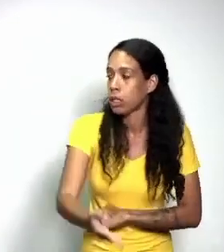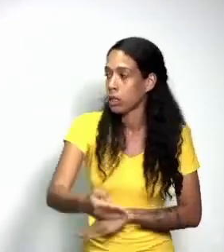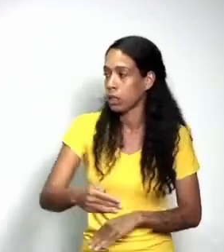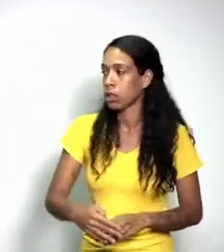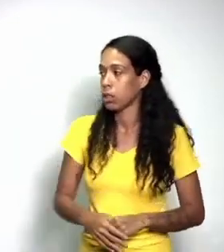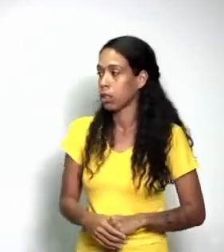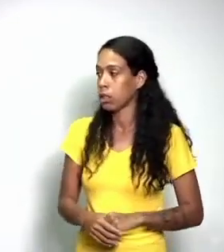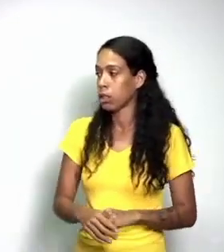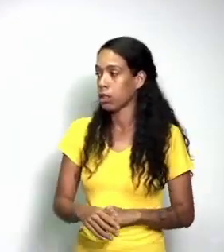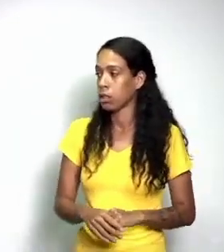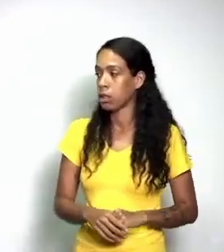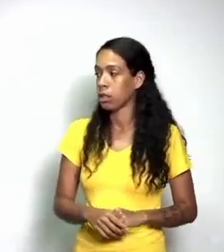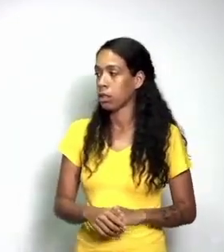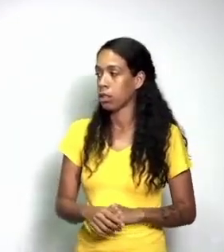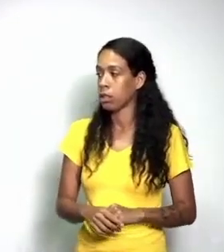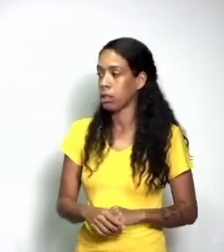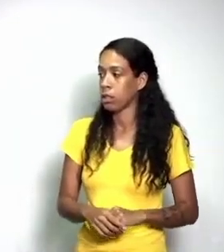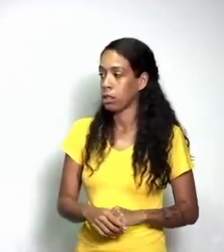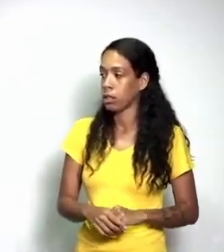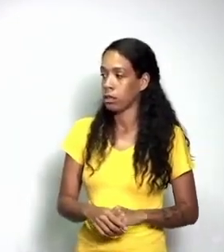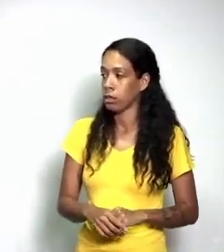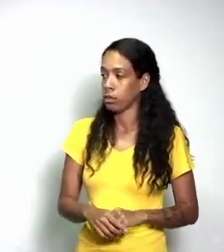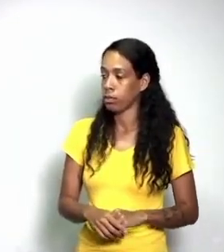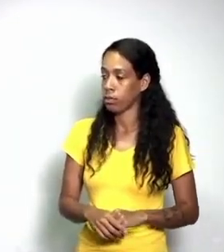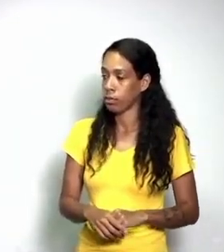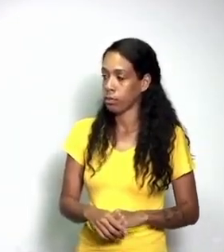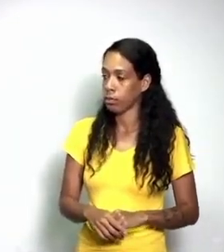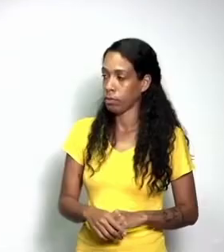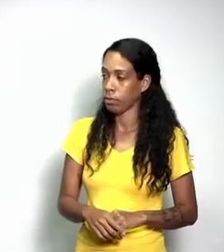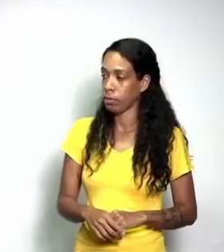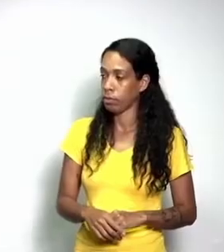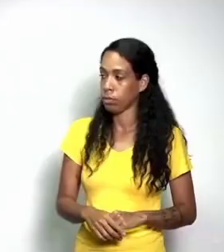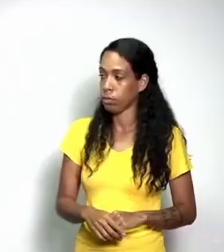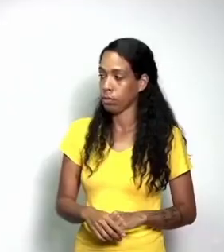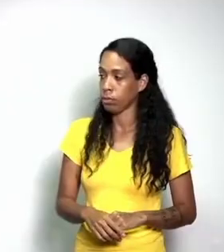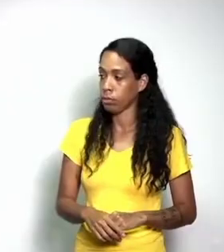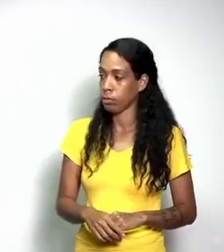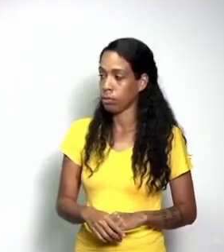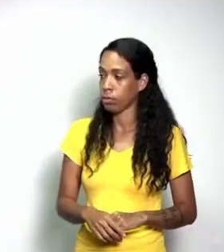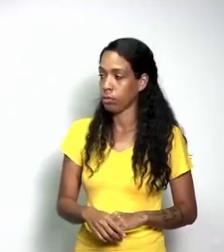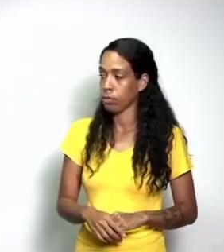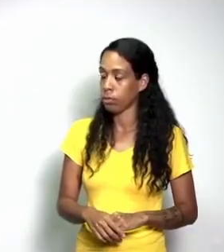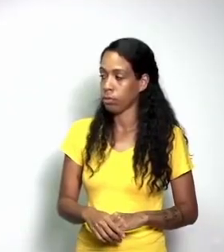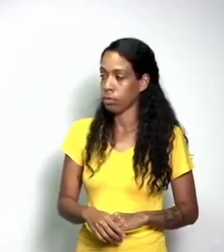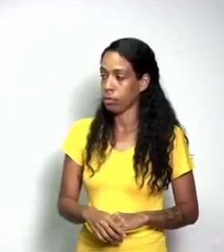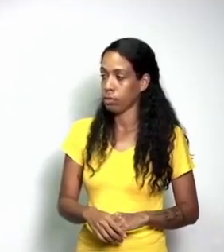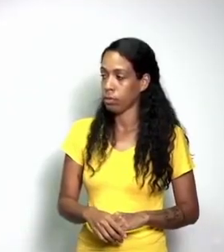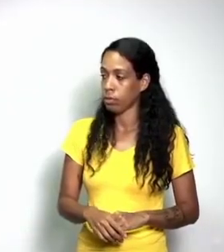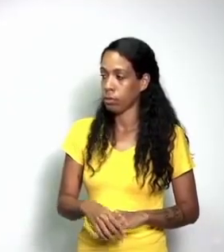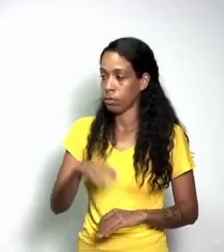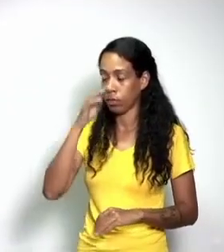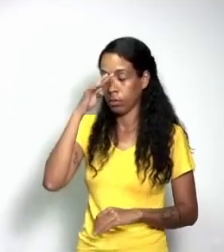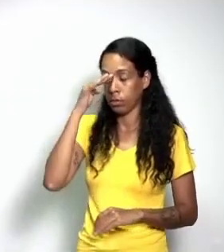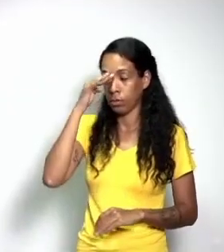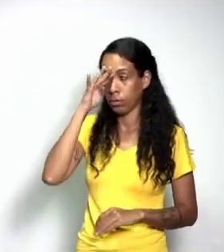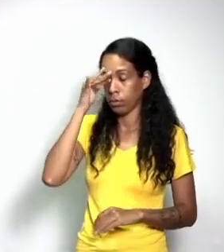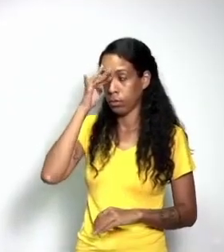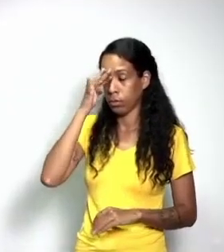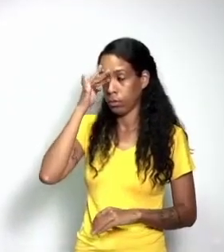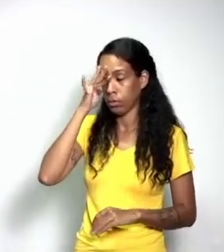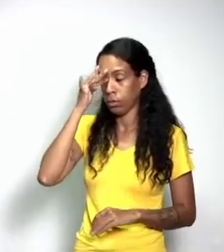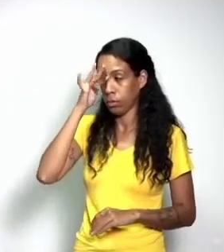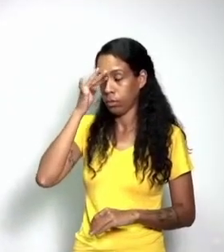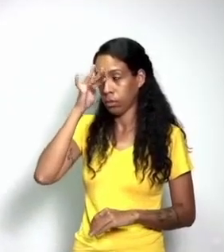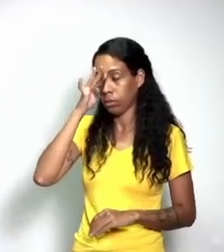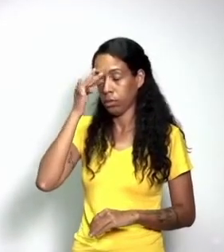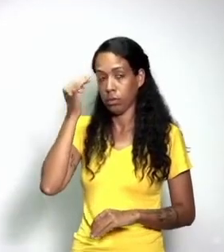ele teria essa segurança que faz com que ele não caia. Aqui ele não tem, ele consegue sair direto. Para baixo ele tem segurança, para trás que não.